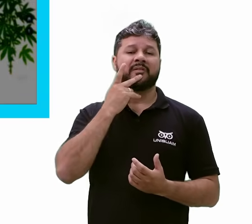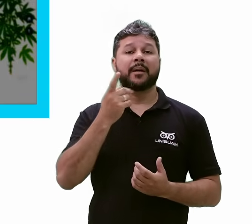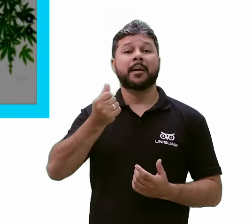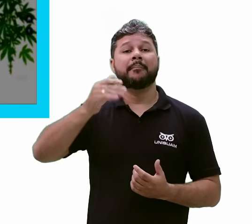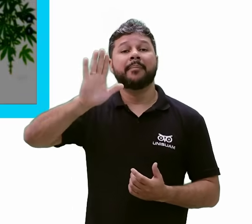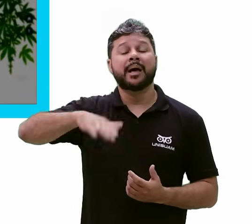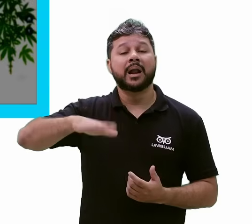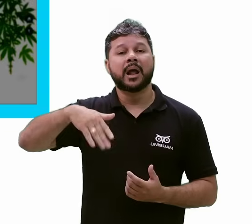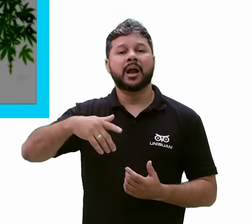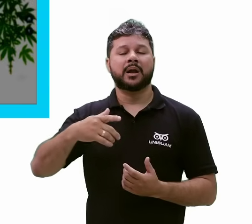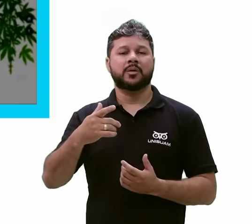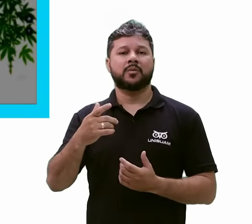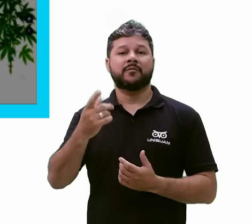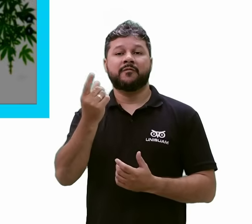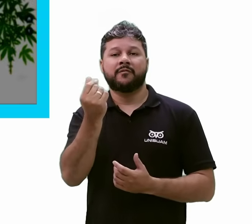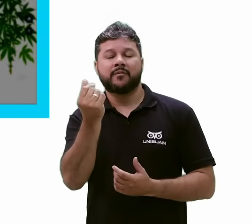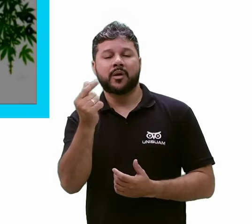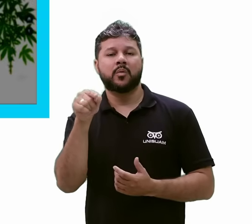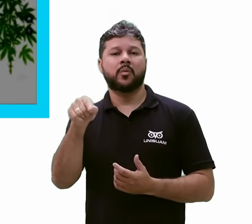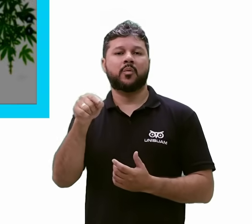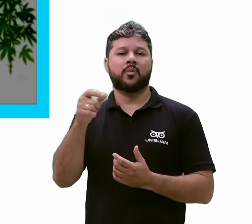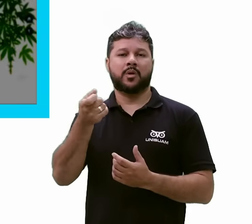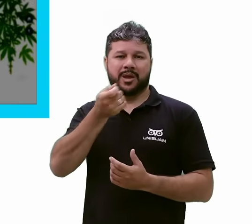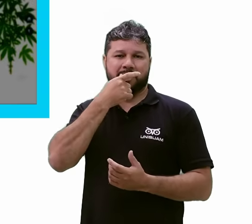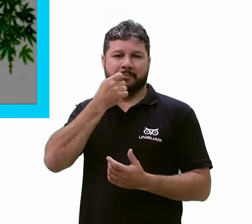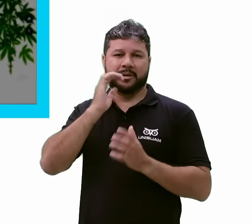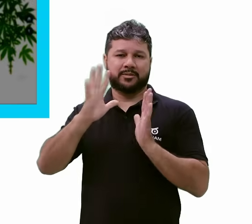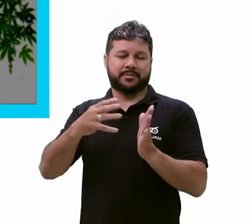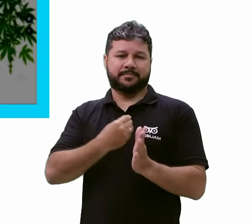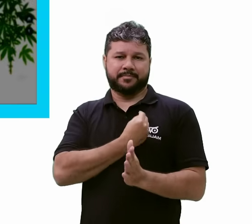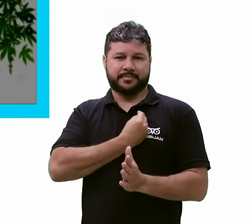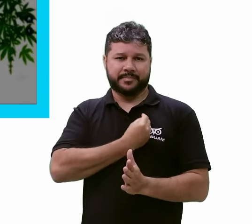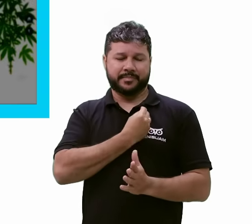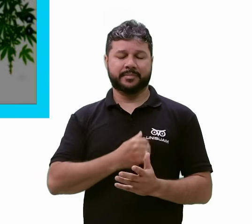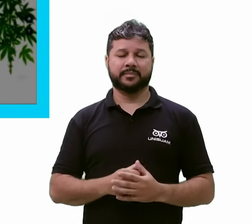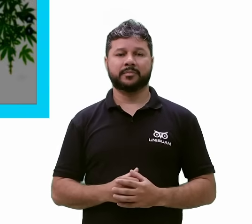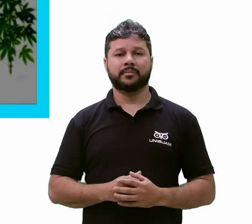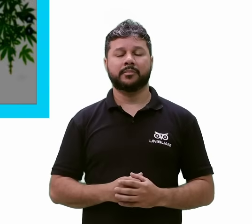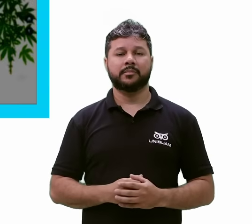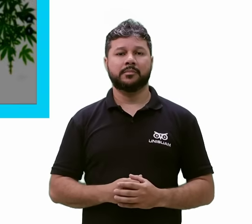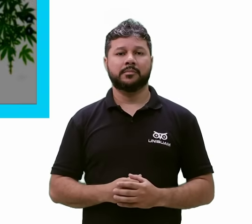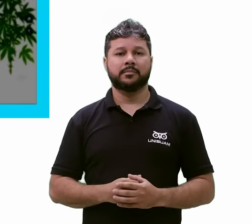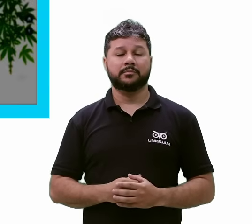Brasil, isso vai baratear muito o custo dos medicamentos, tá?